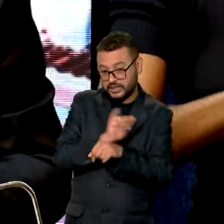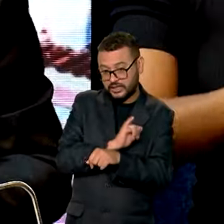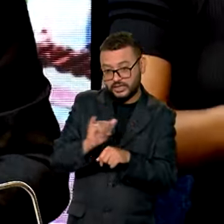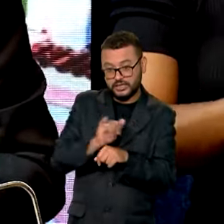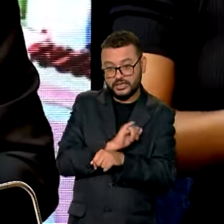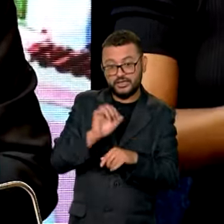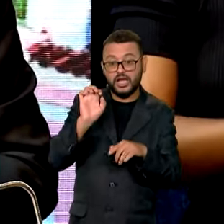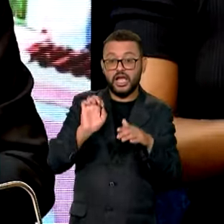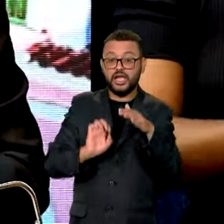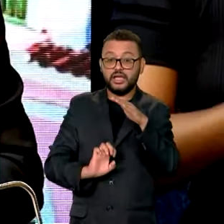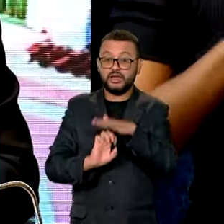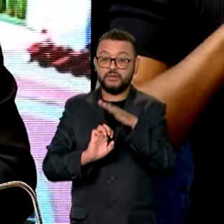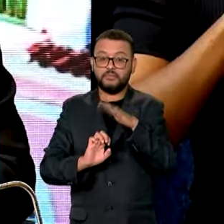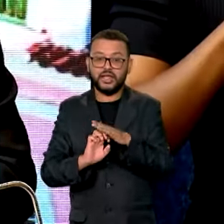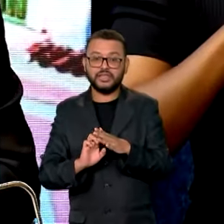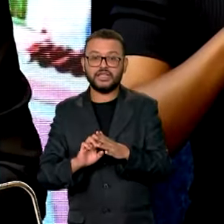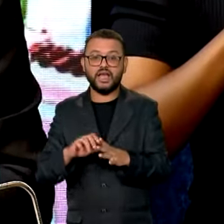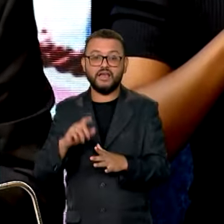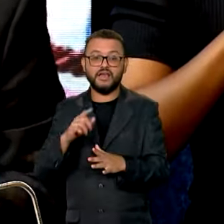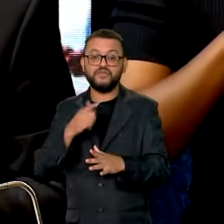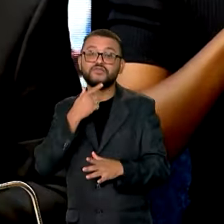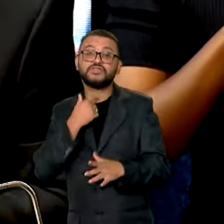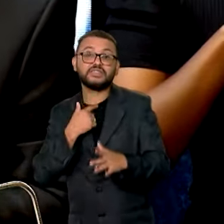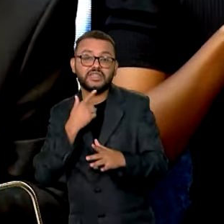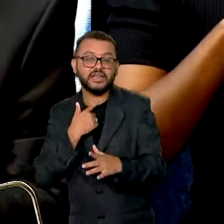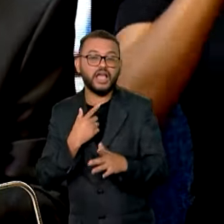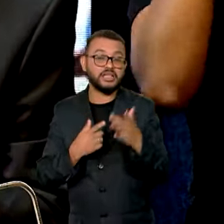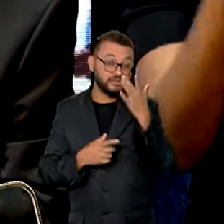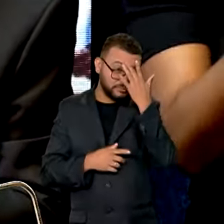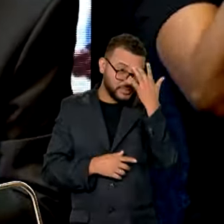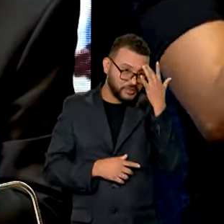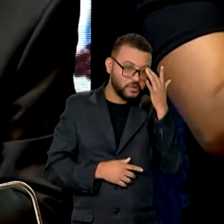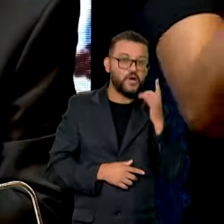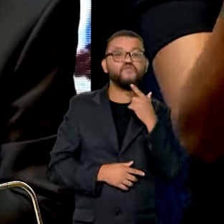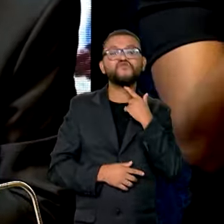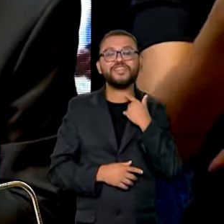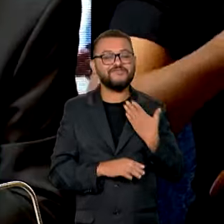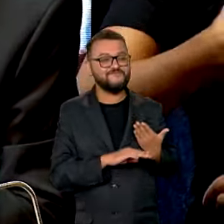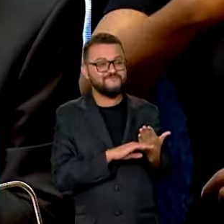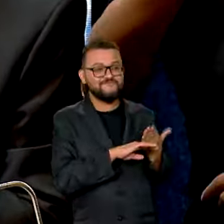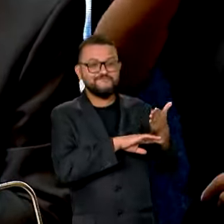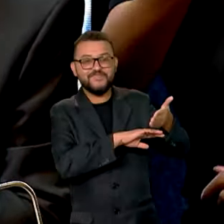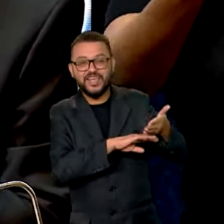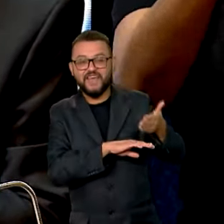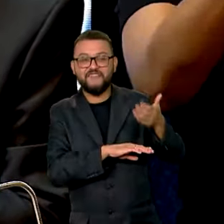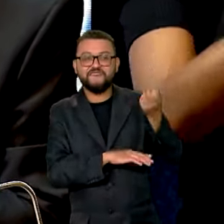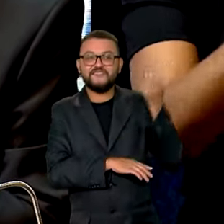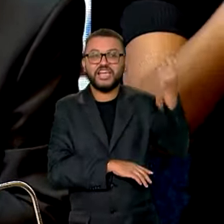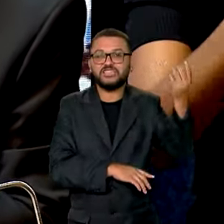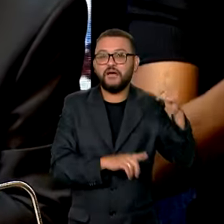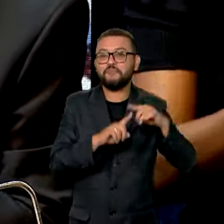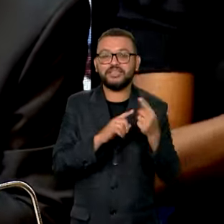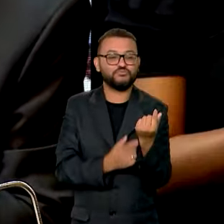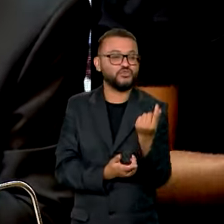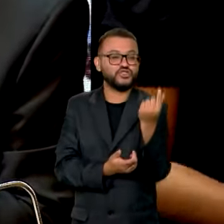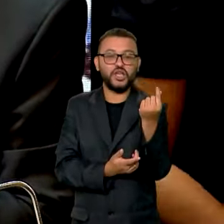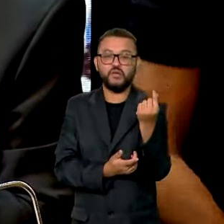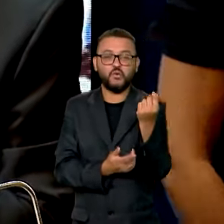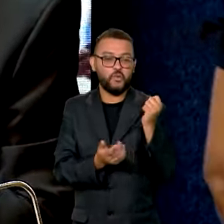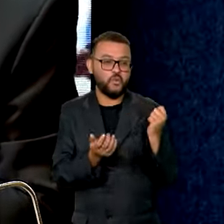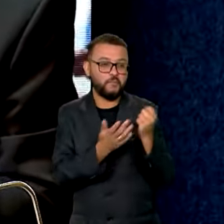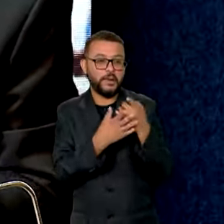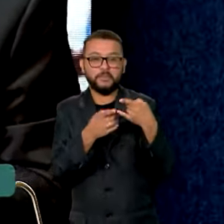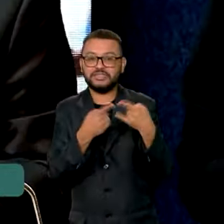têm ociosidade e as pessoas querem viajar, mas não têm dinheiro